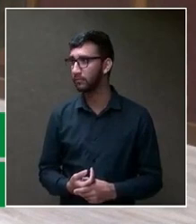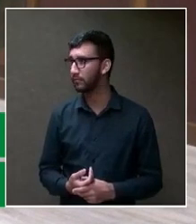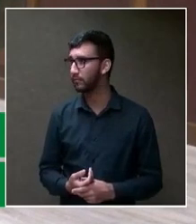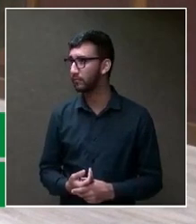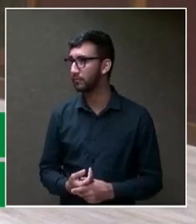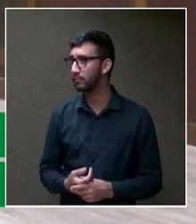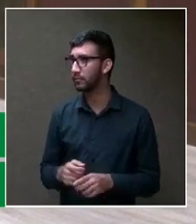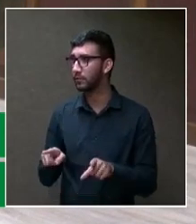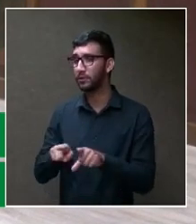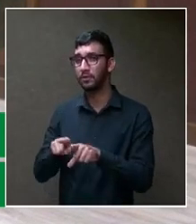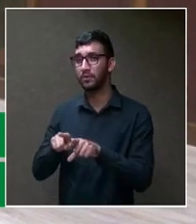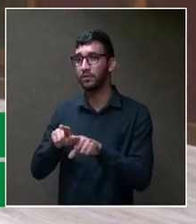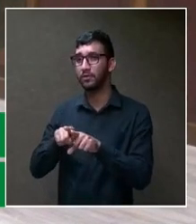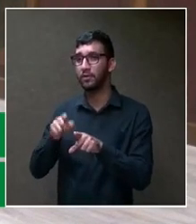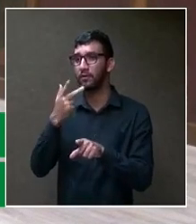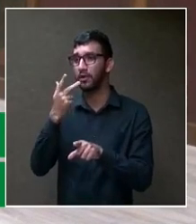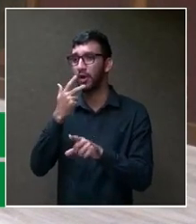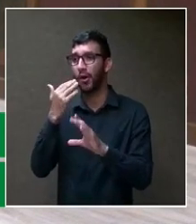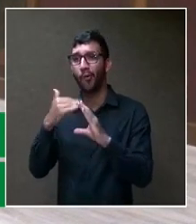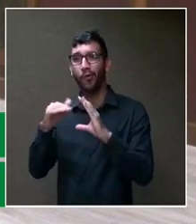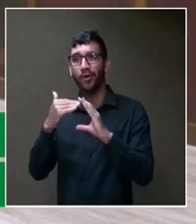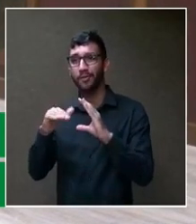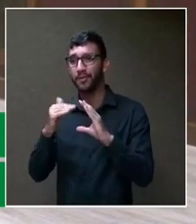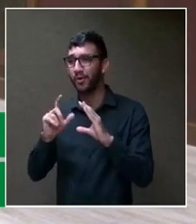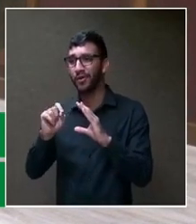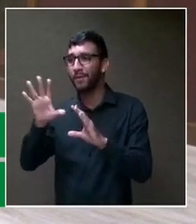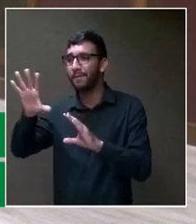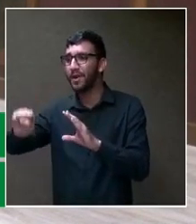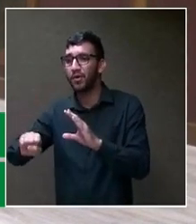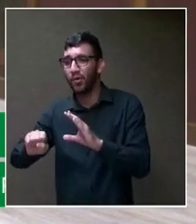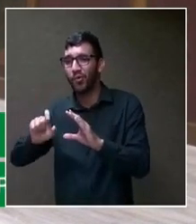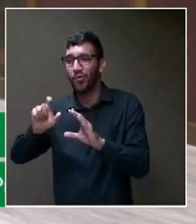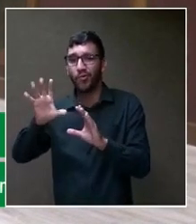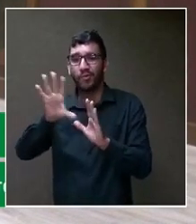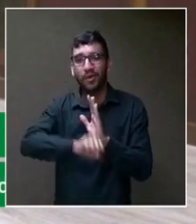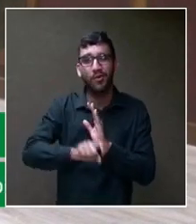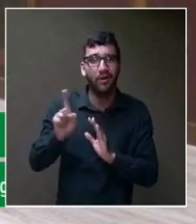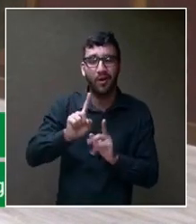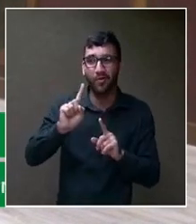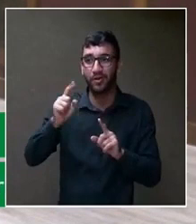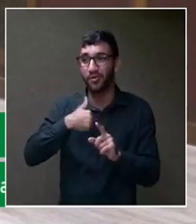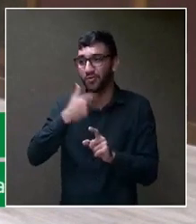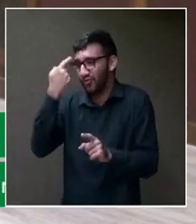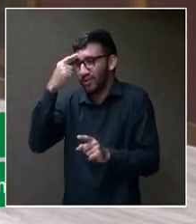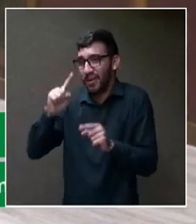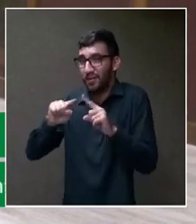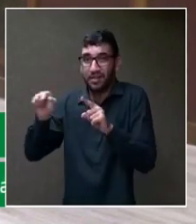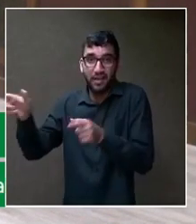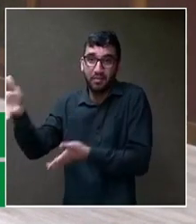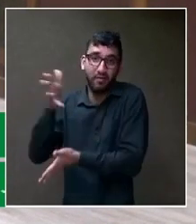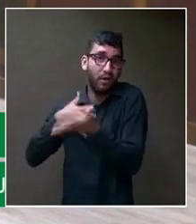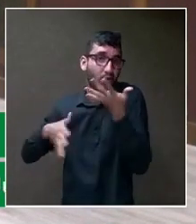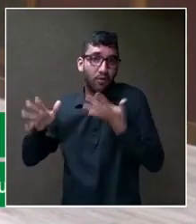Inclusive, quando ela falou que mexeu no e-mail dela, o que, que ele pegou, que ele deixou de pegar, eu não sei dizer, ela só falou isso para mim.